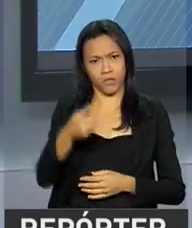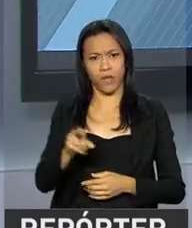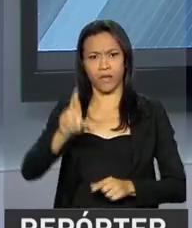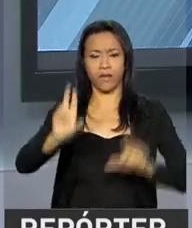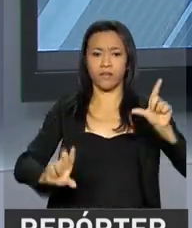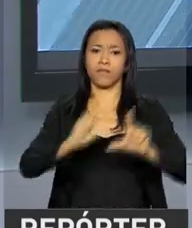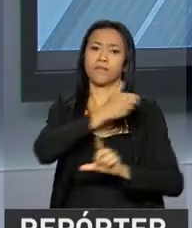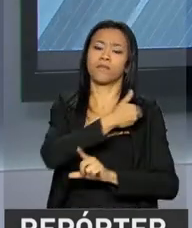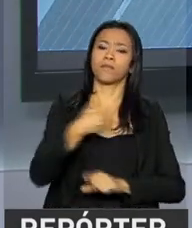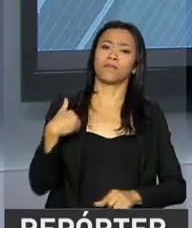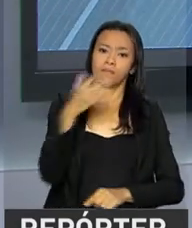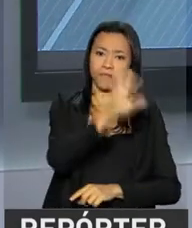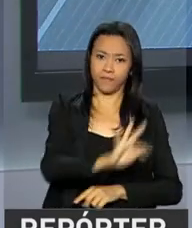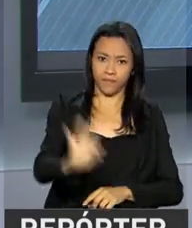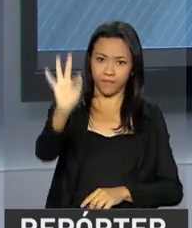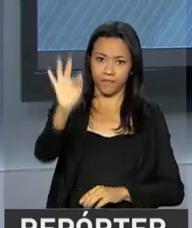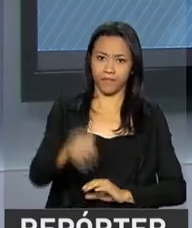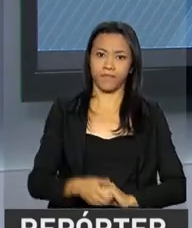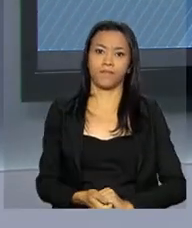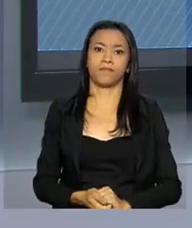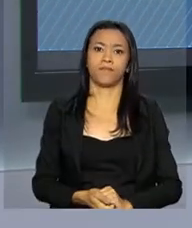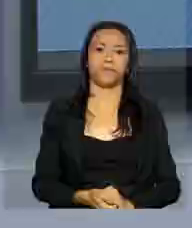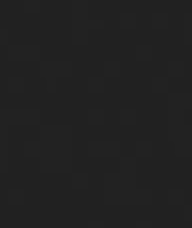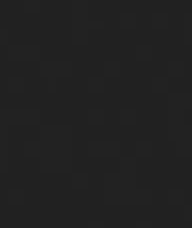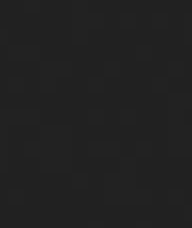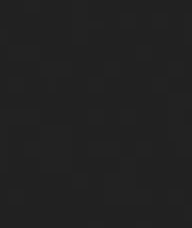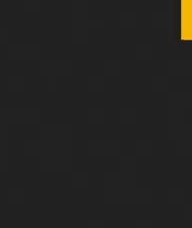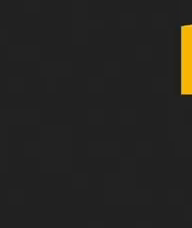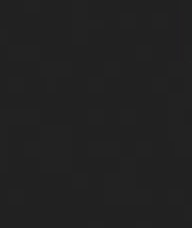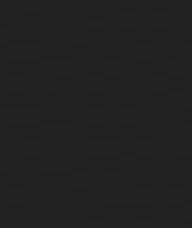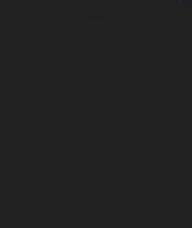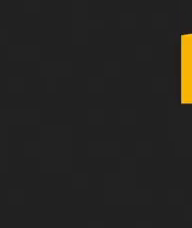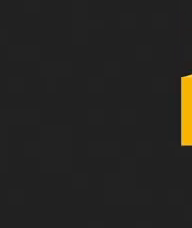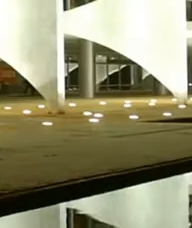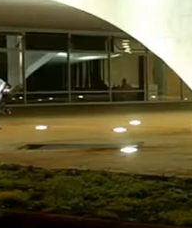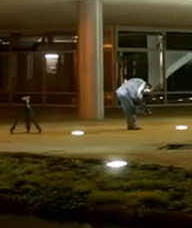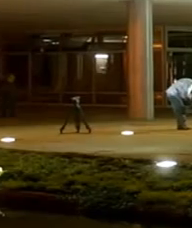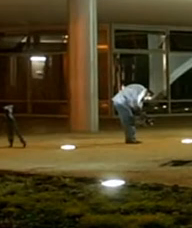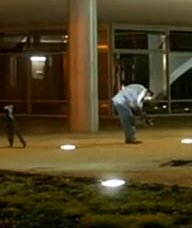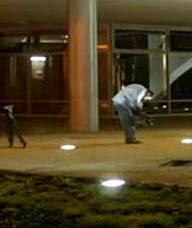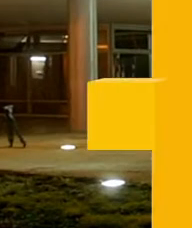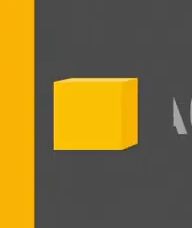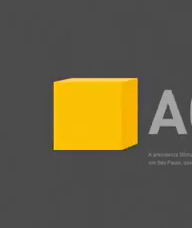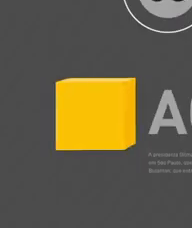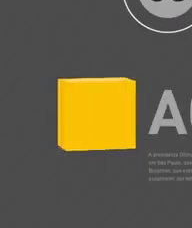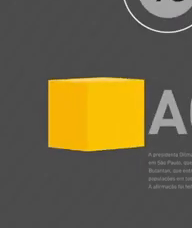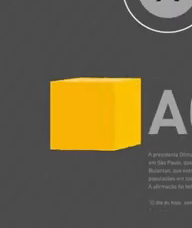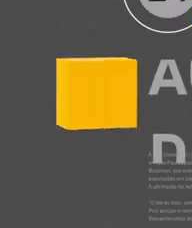NBR, a TV do Governo Federal.